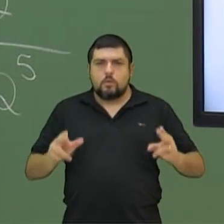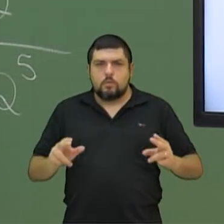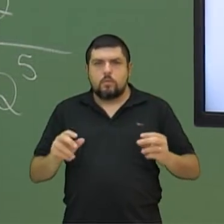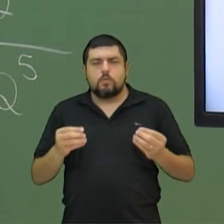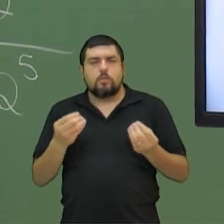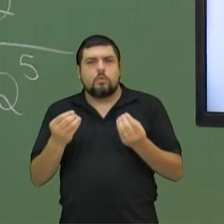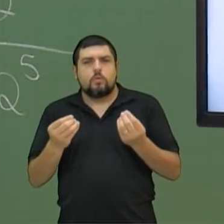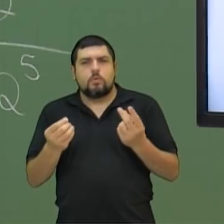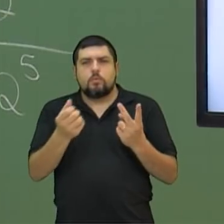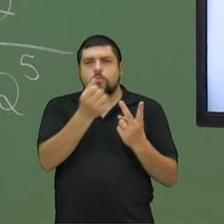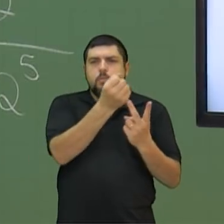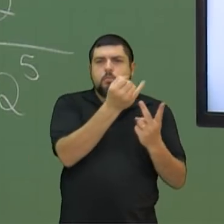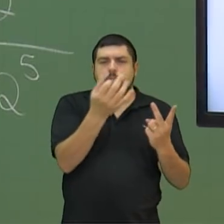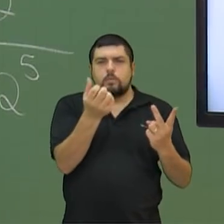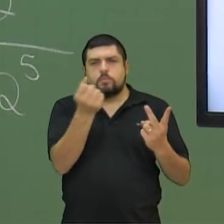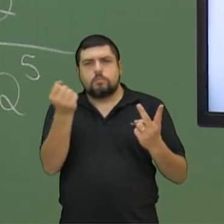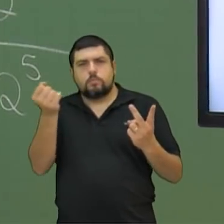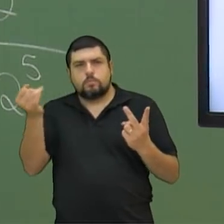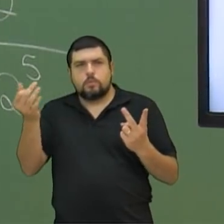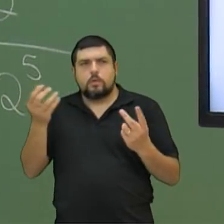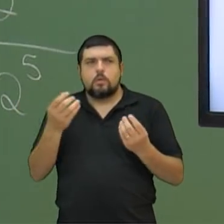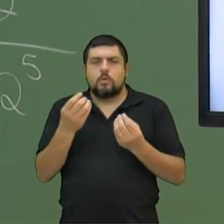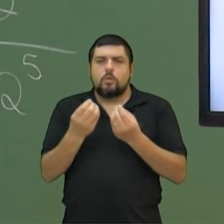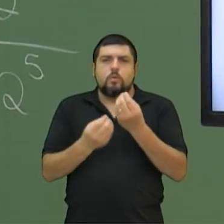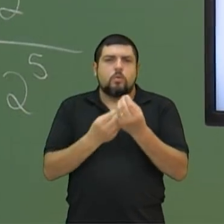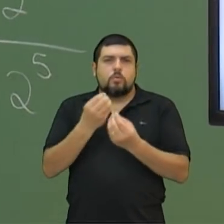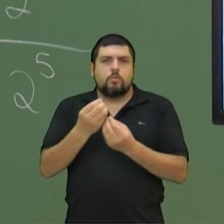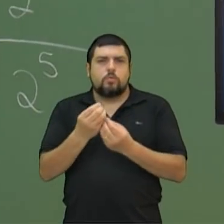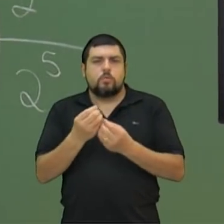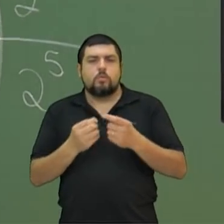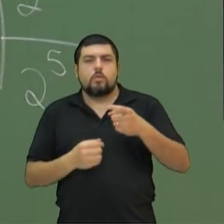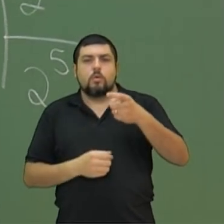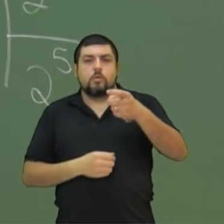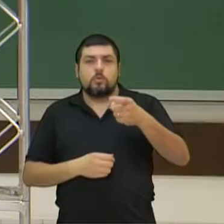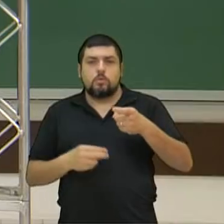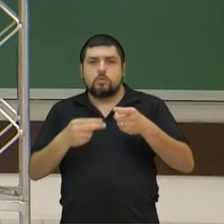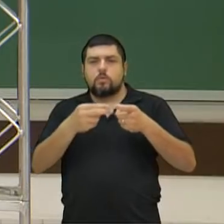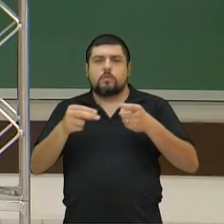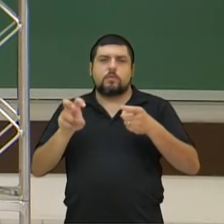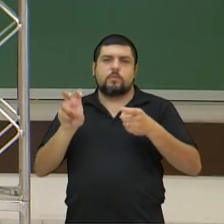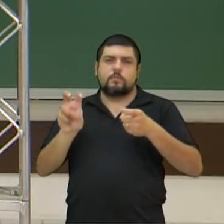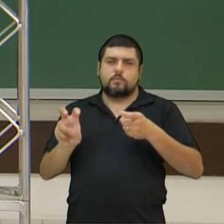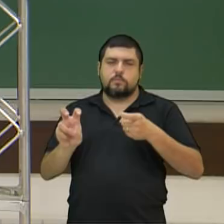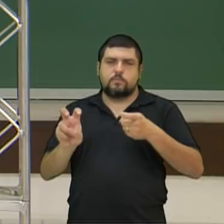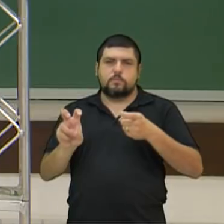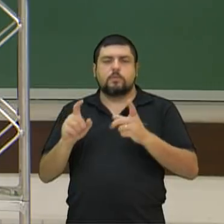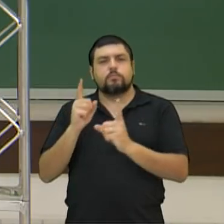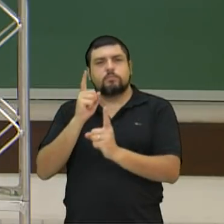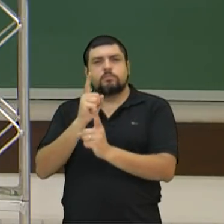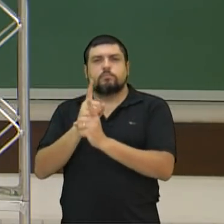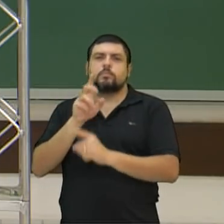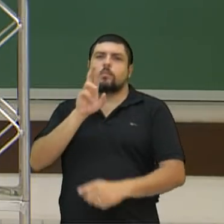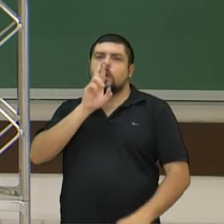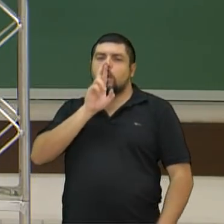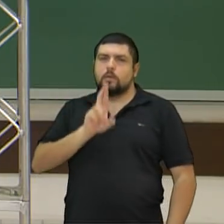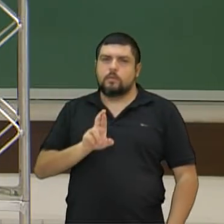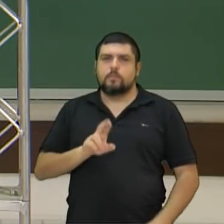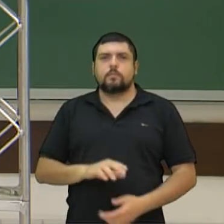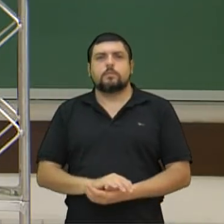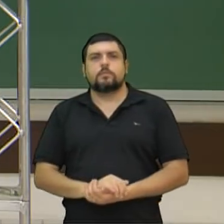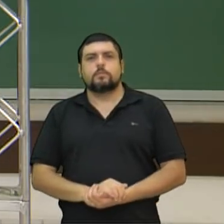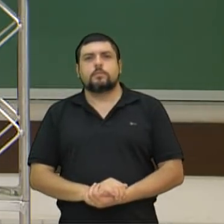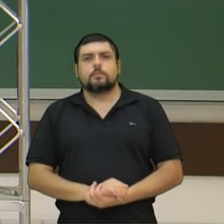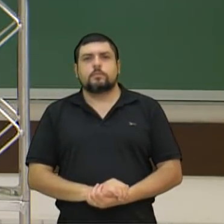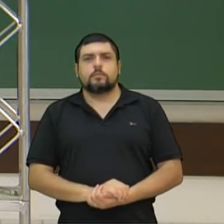e com isso nós temos a solução x igual a 5, ok? Que nós já encontramos anteriormente, fazendo inclusive